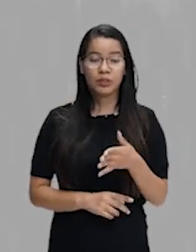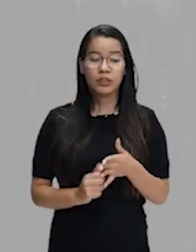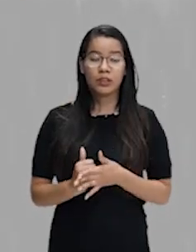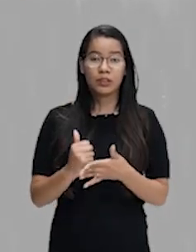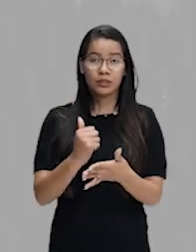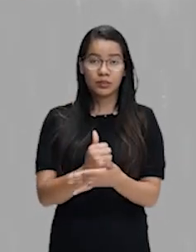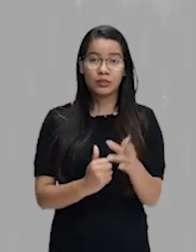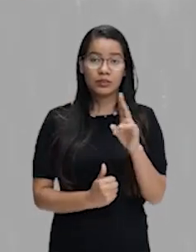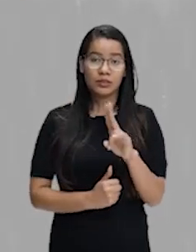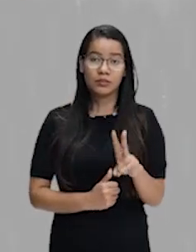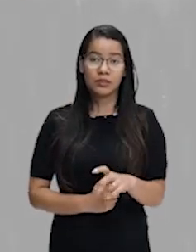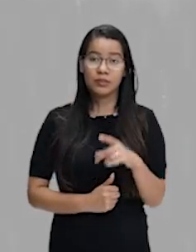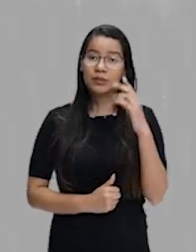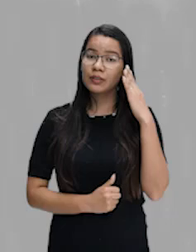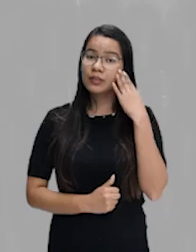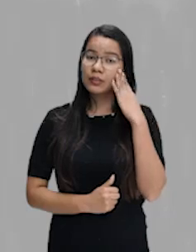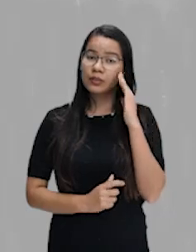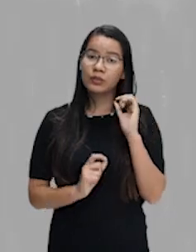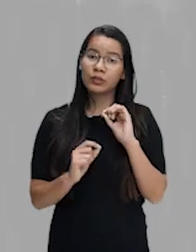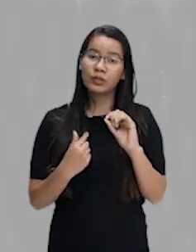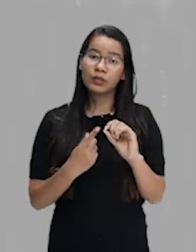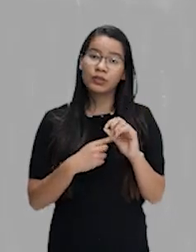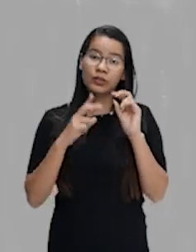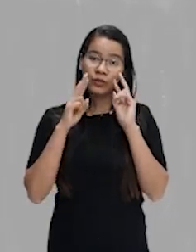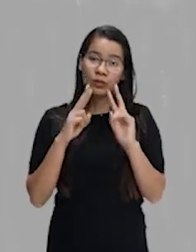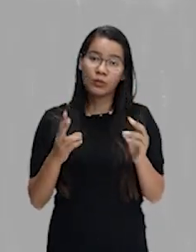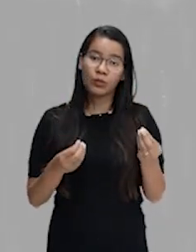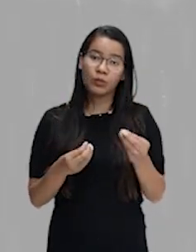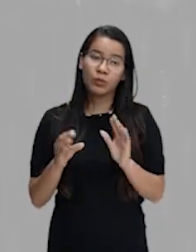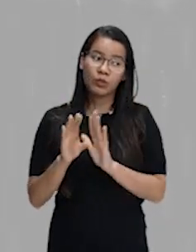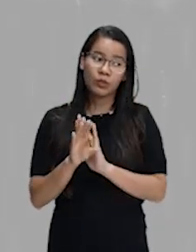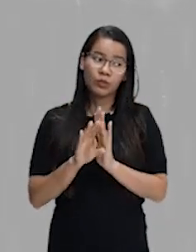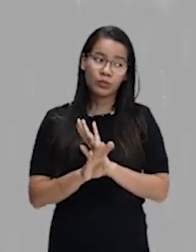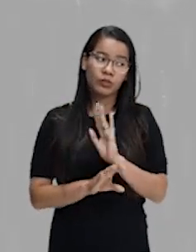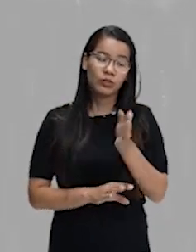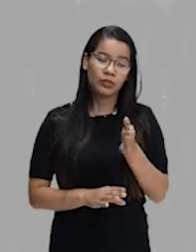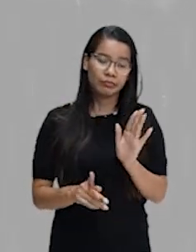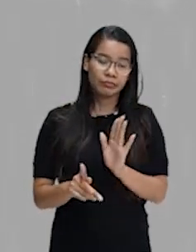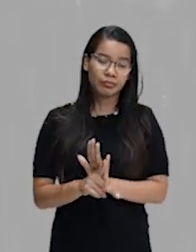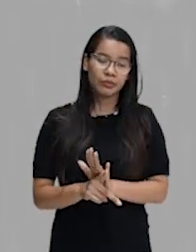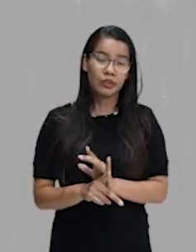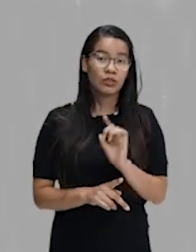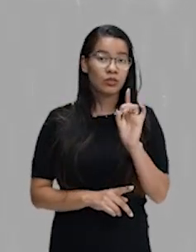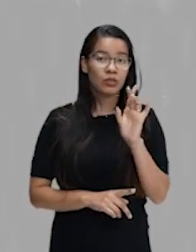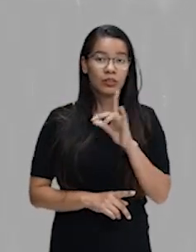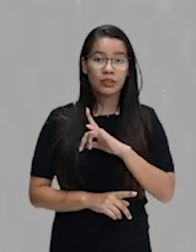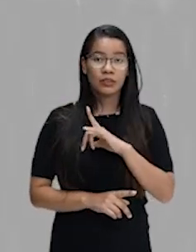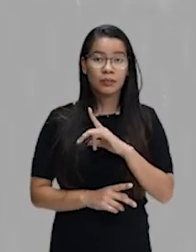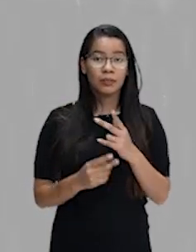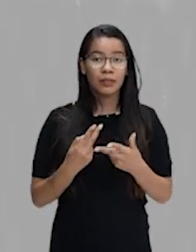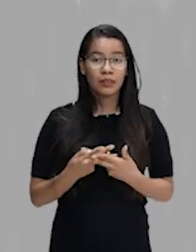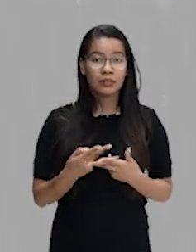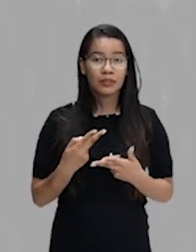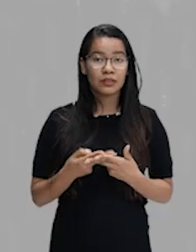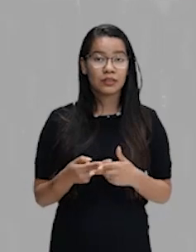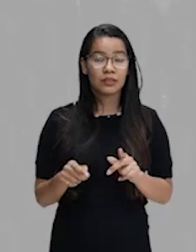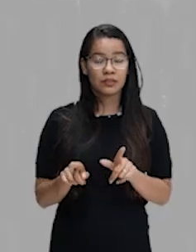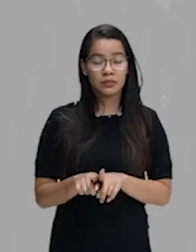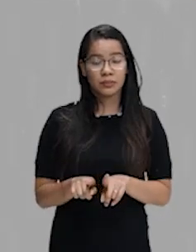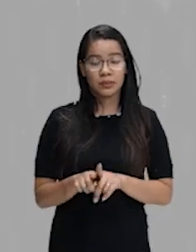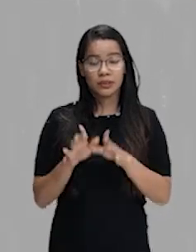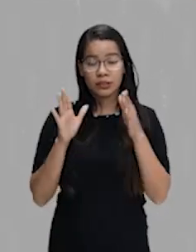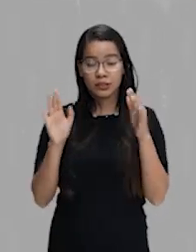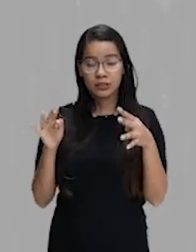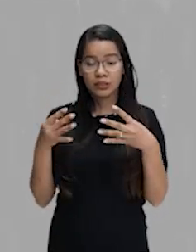vezes o entendimento daquilo que a gente está vendo como conceito já está no próprio conceito. É só a gente ter paciência e ter